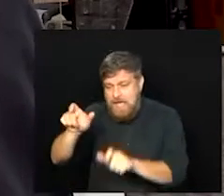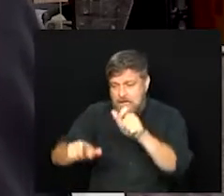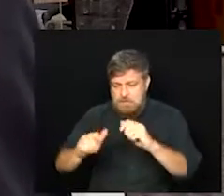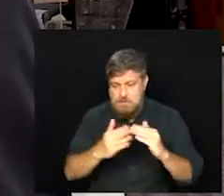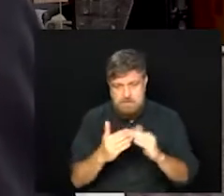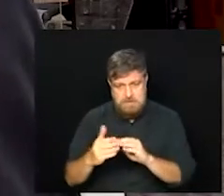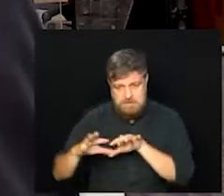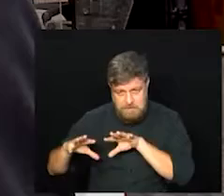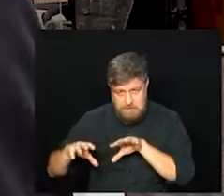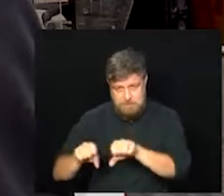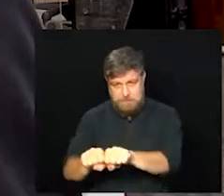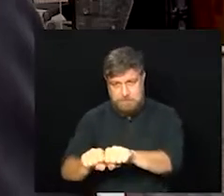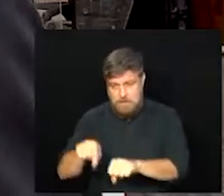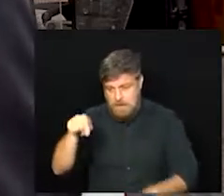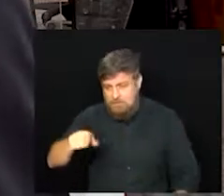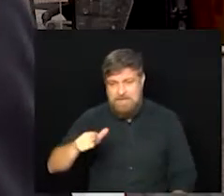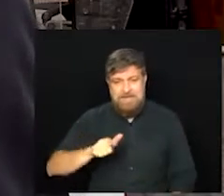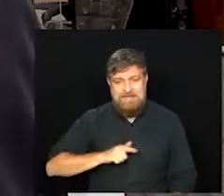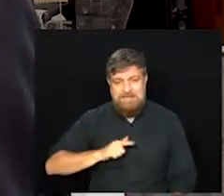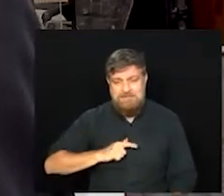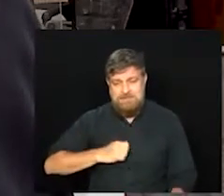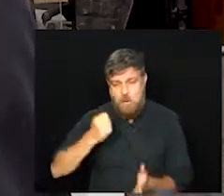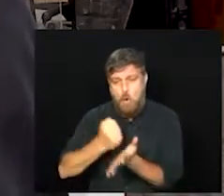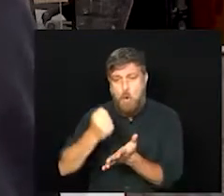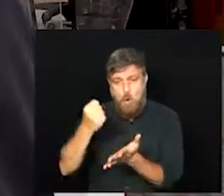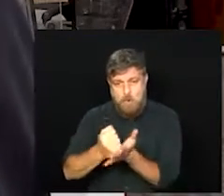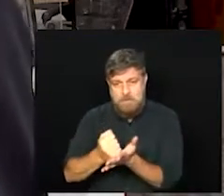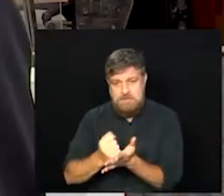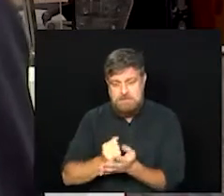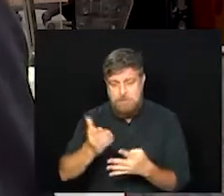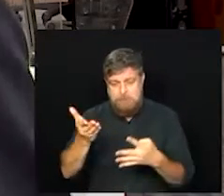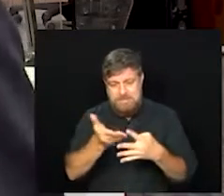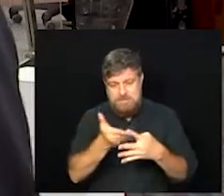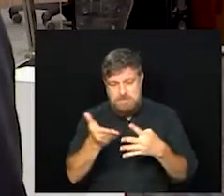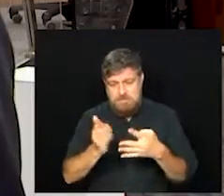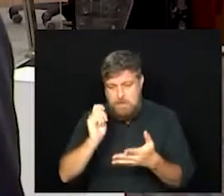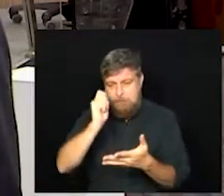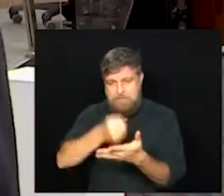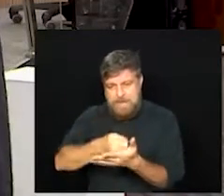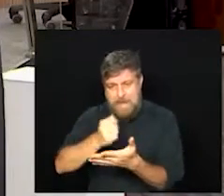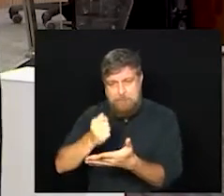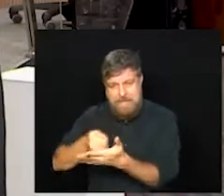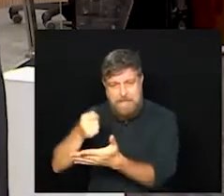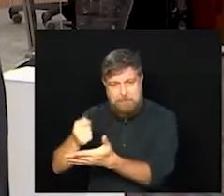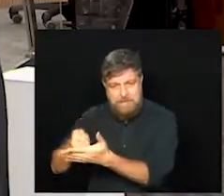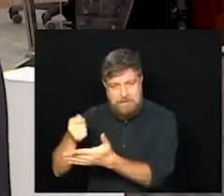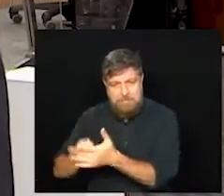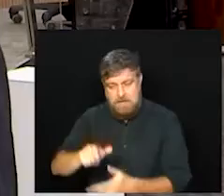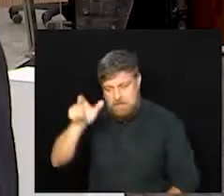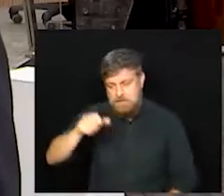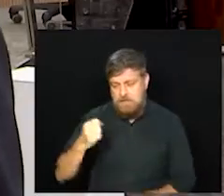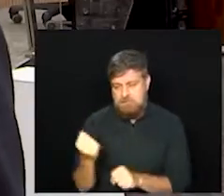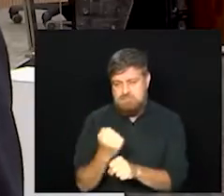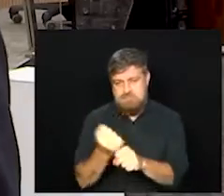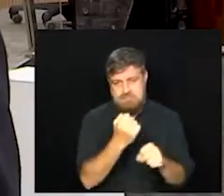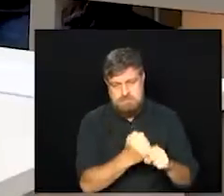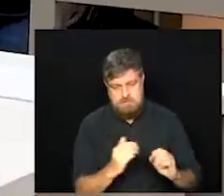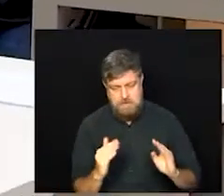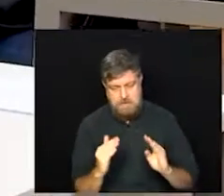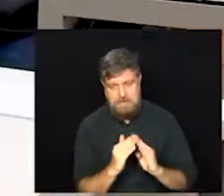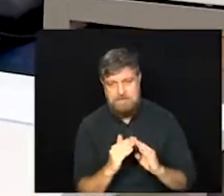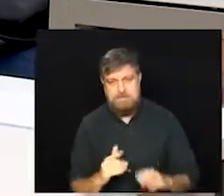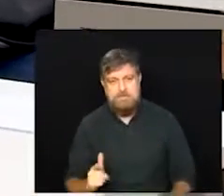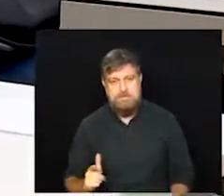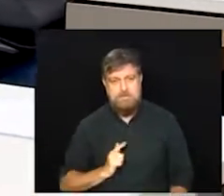ocupantes daquele bairro fazer o seu termo de compromisso para pagamento das suas casas, dos seus terrenos nos quais eles construíram as suas residências. residências.